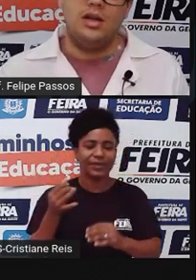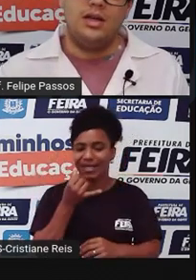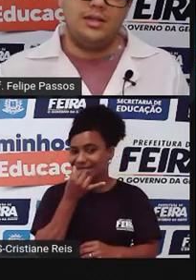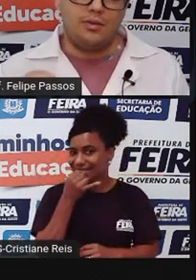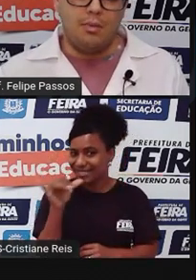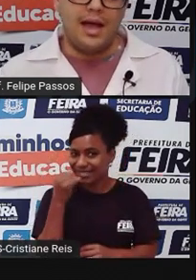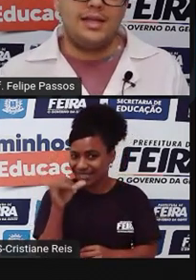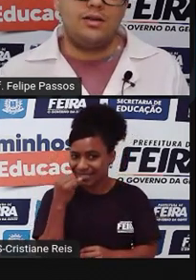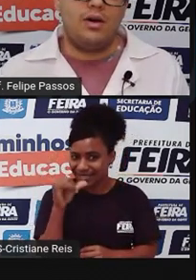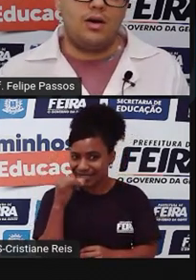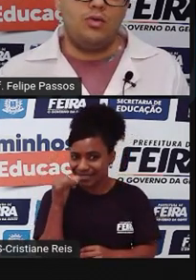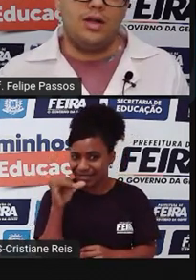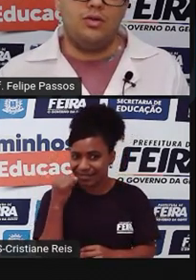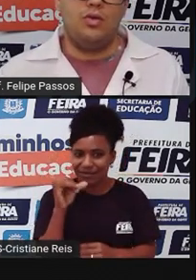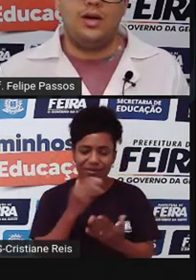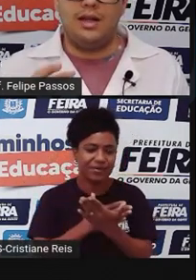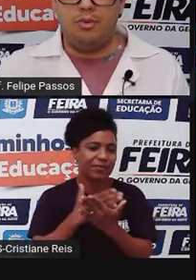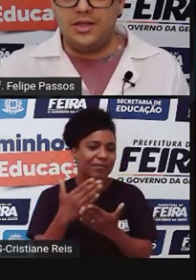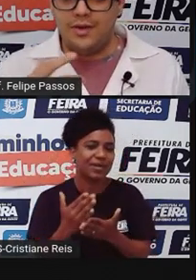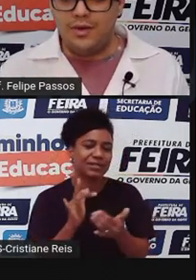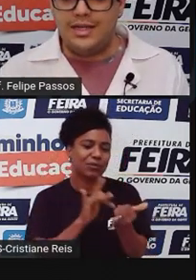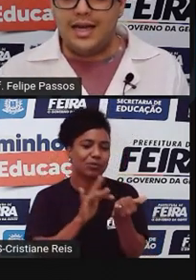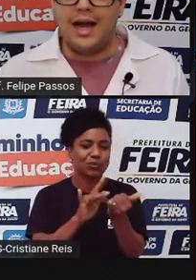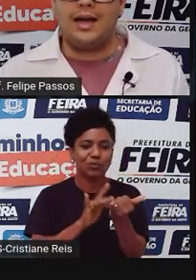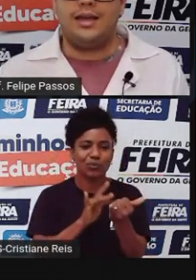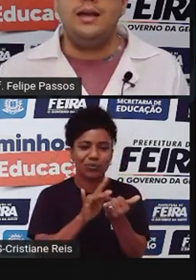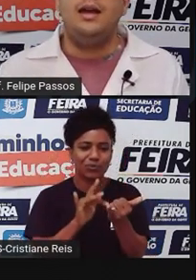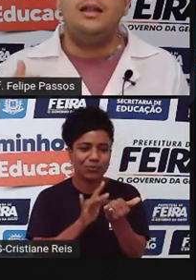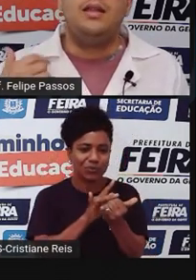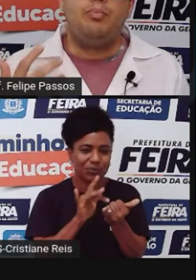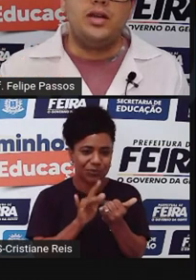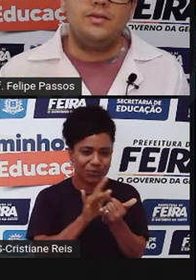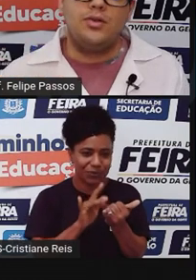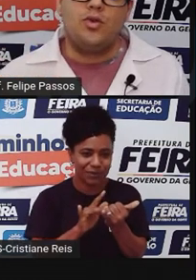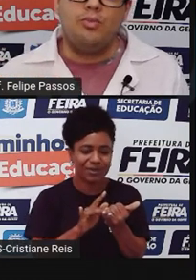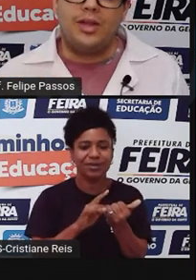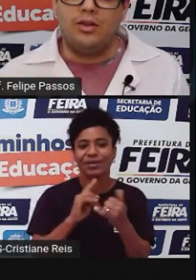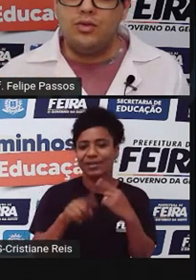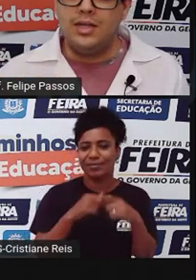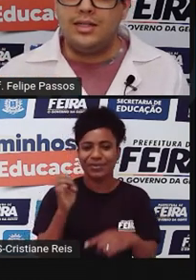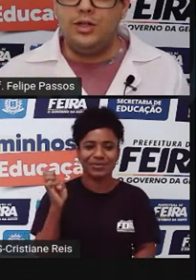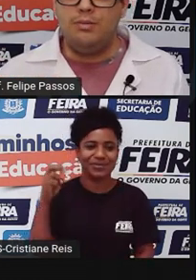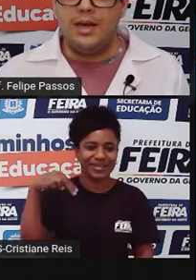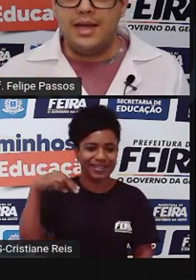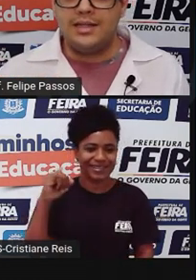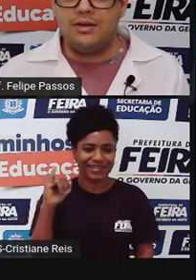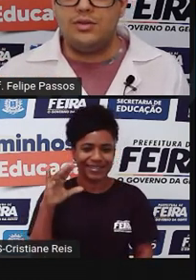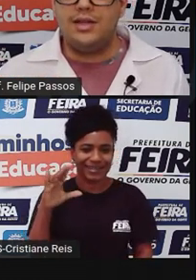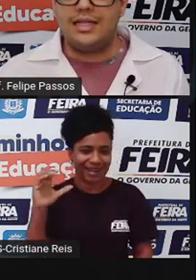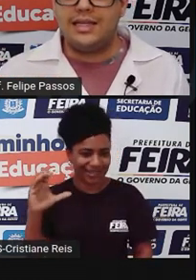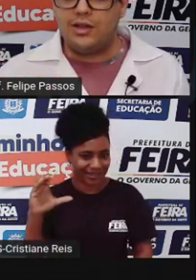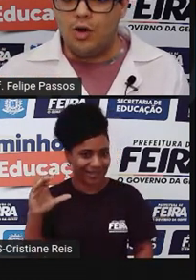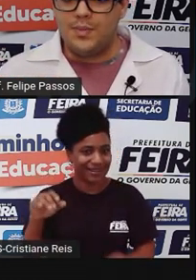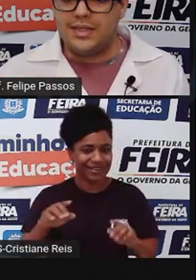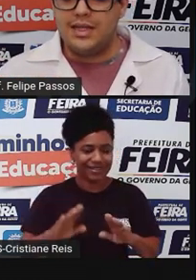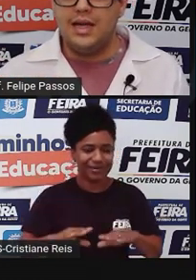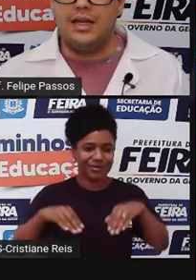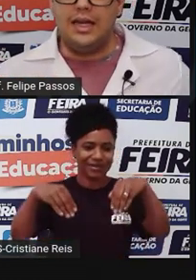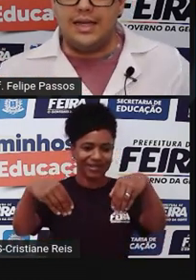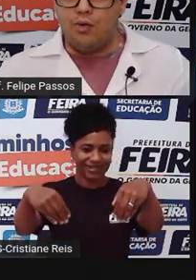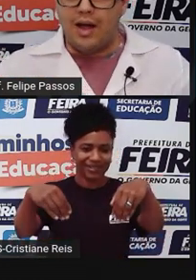eletrônicos esse começa com a calculadora depois vem aqui depois vem os computadores de mesa os